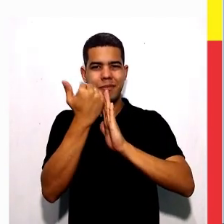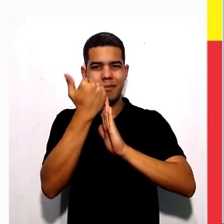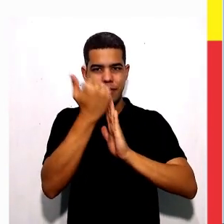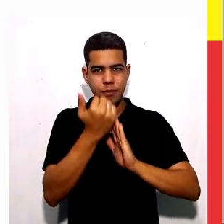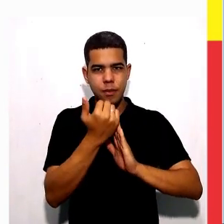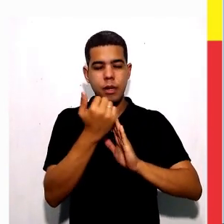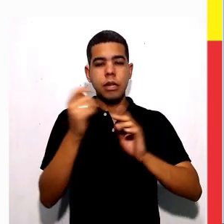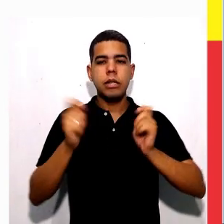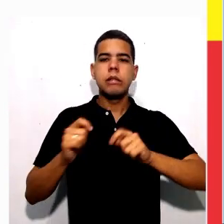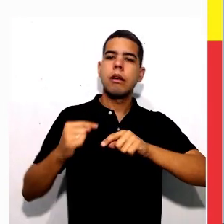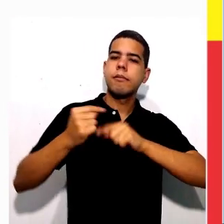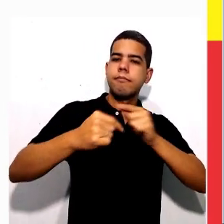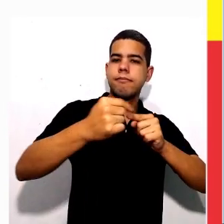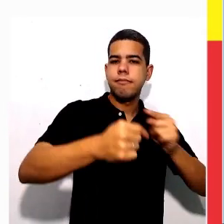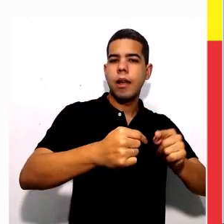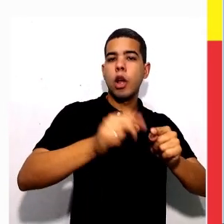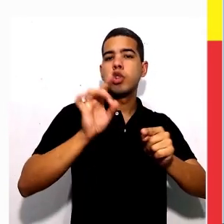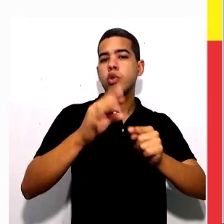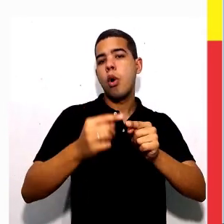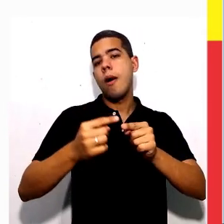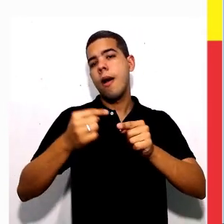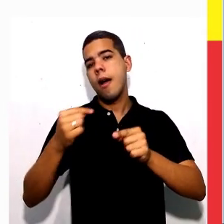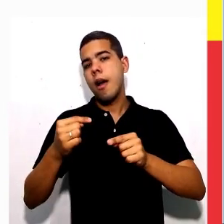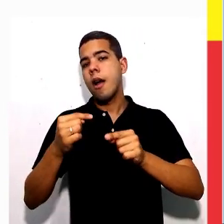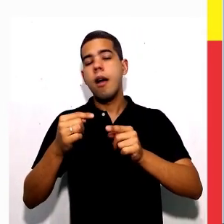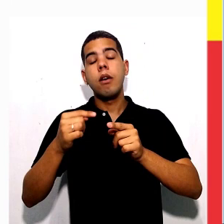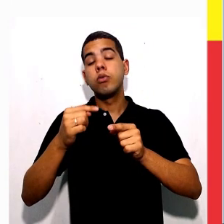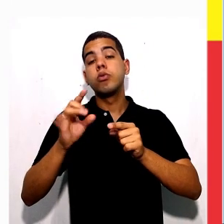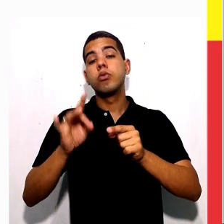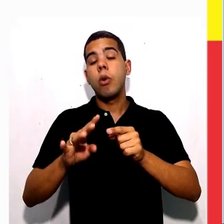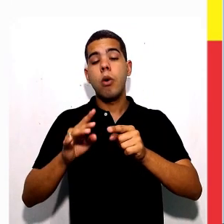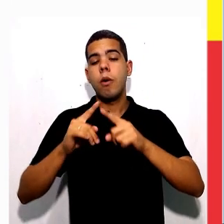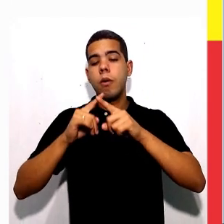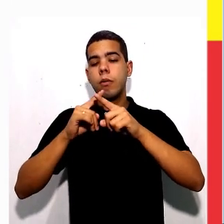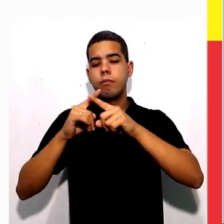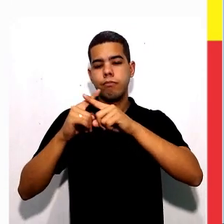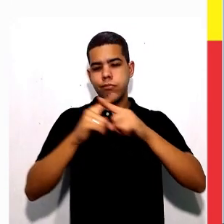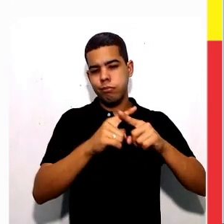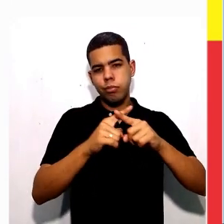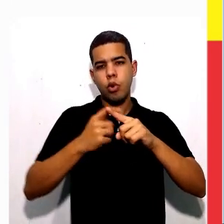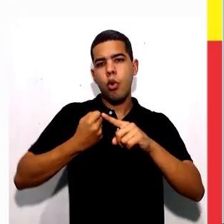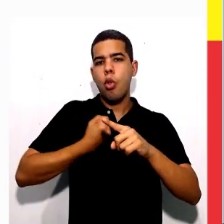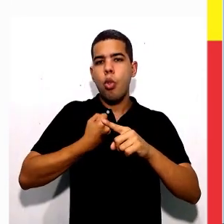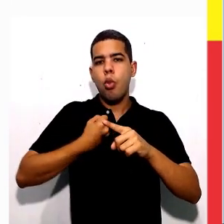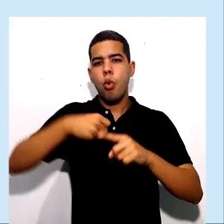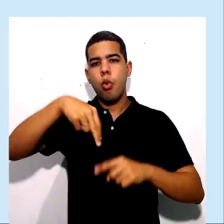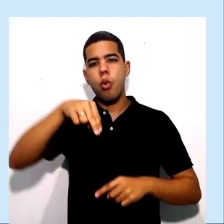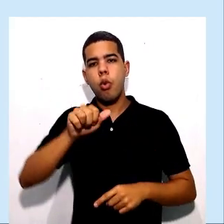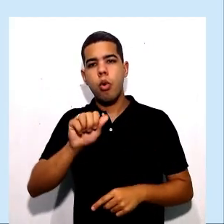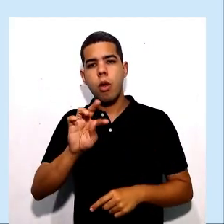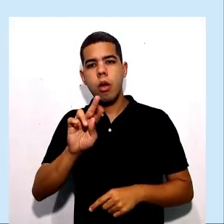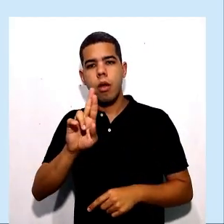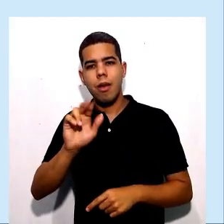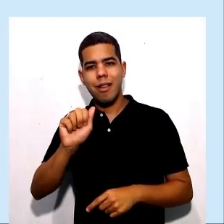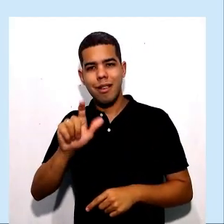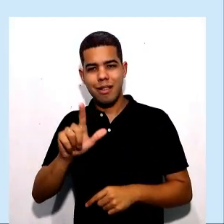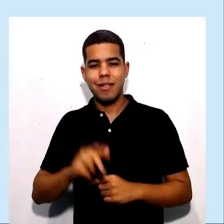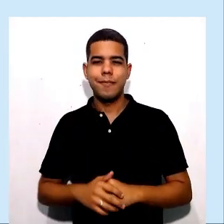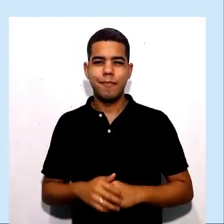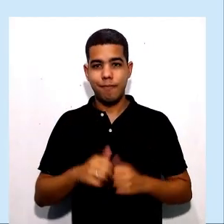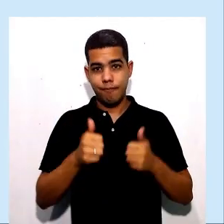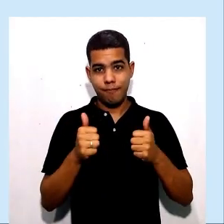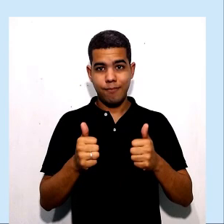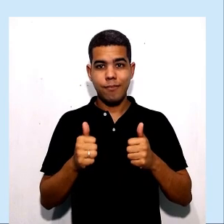depender do termo anterior. Basta multiplicar qualquer número natural. Então, basta multiplicar qualquer número